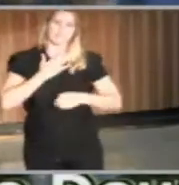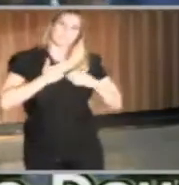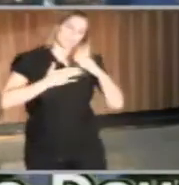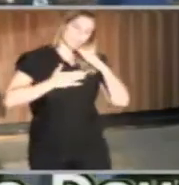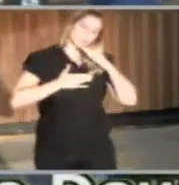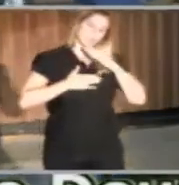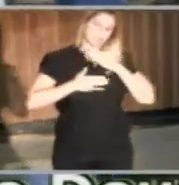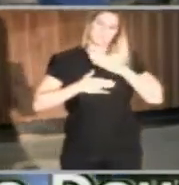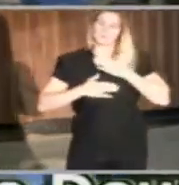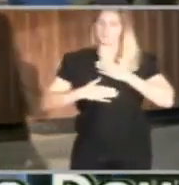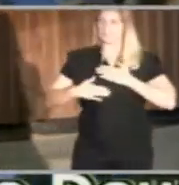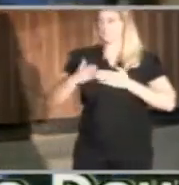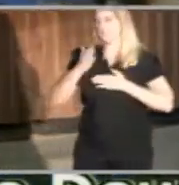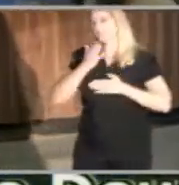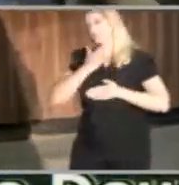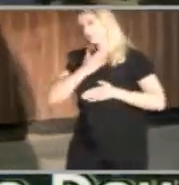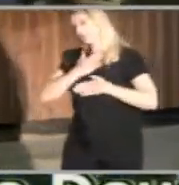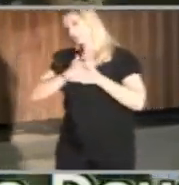seguro,